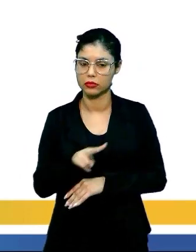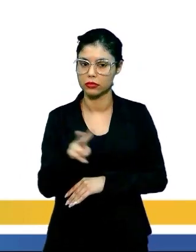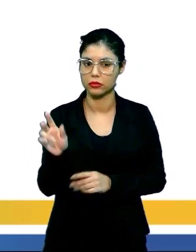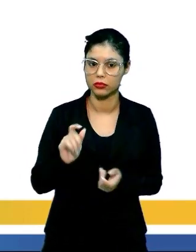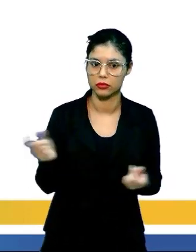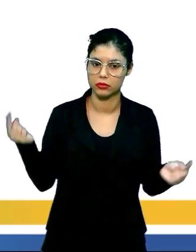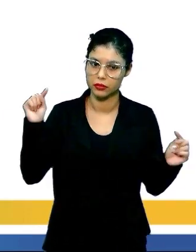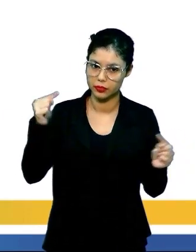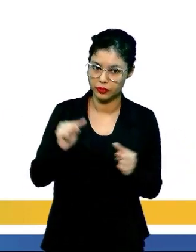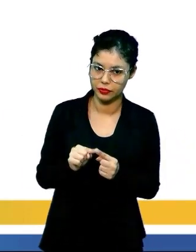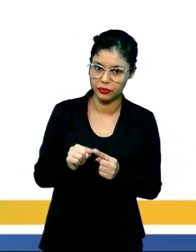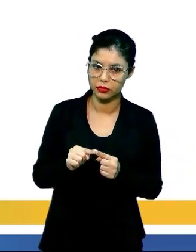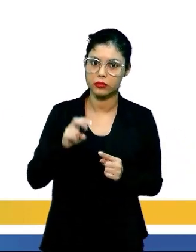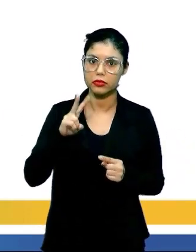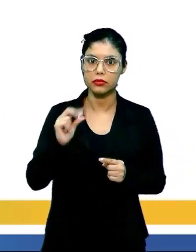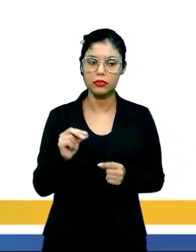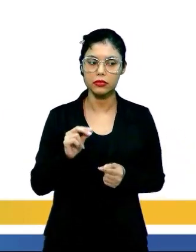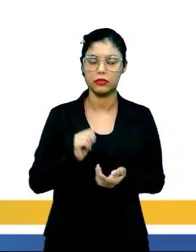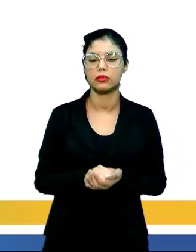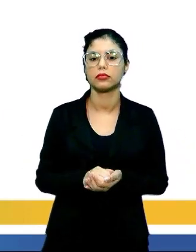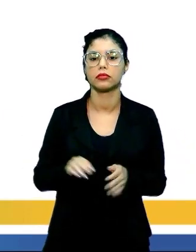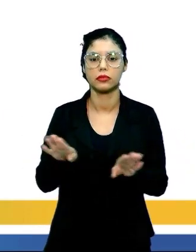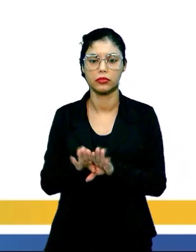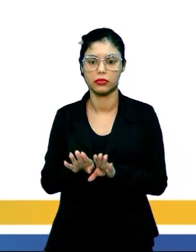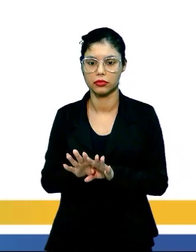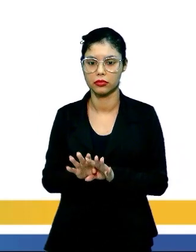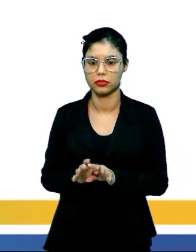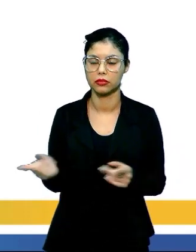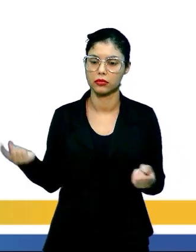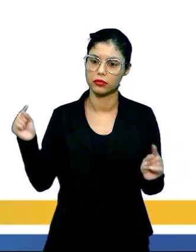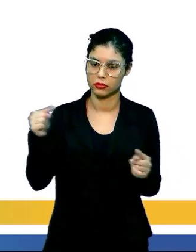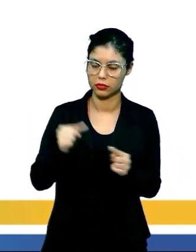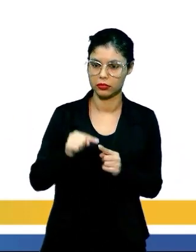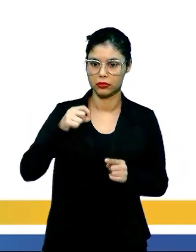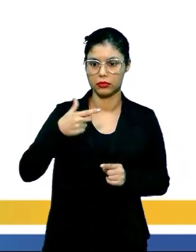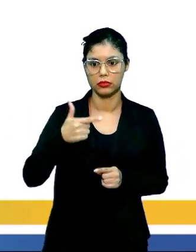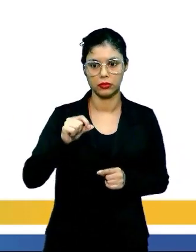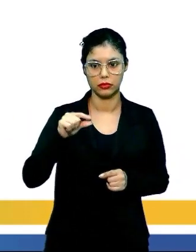muito próximo de 20,50 e nem muito próximo de